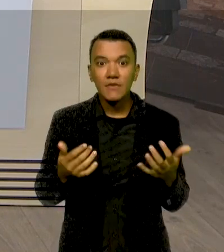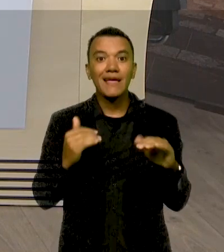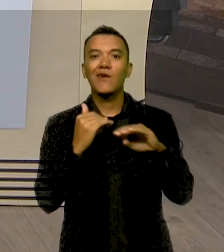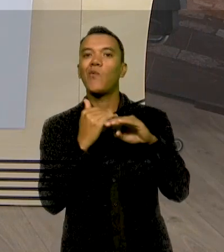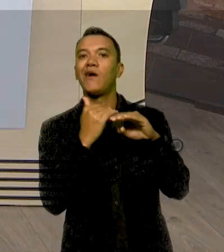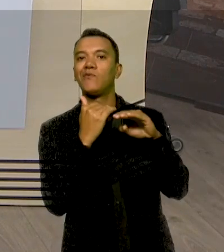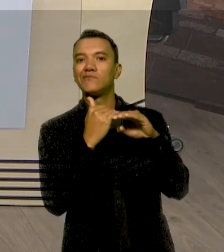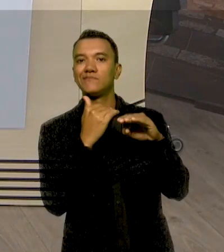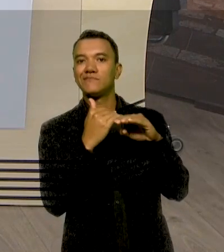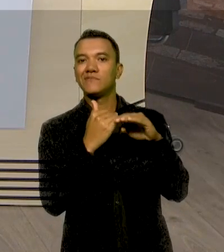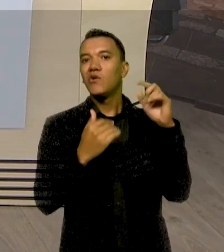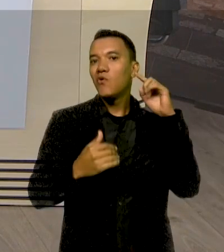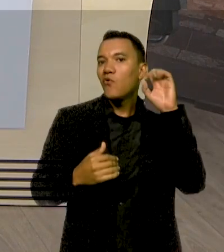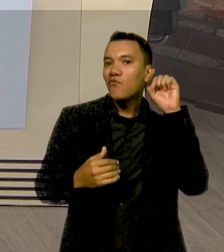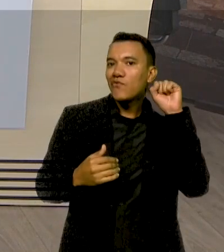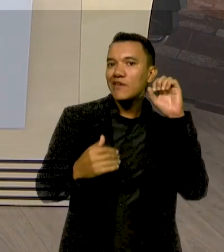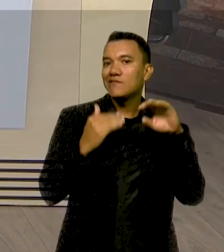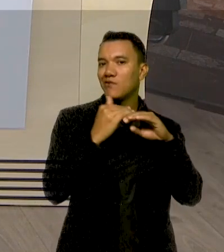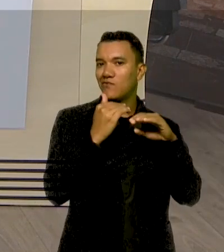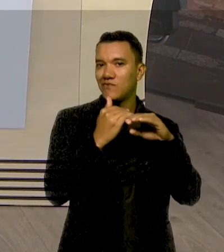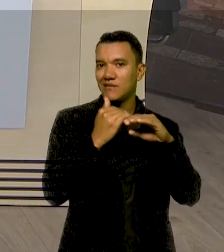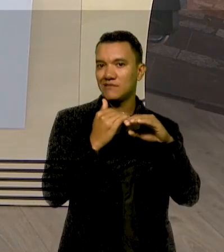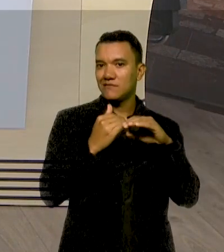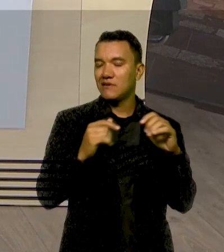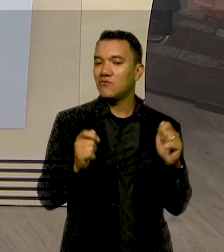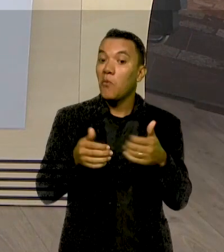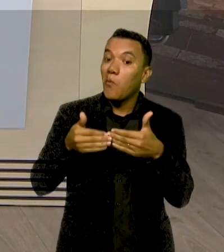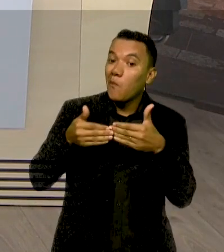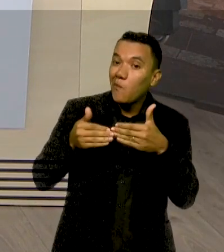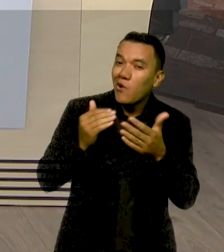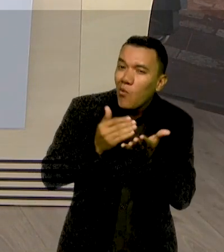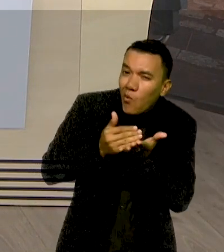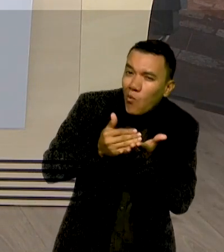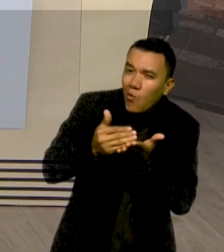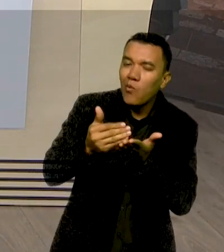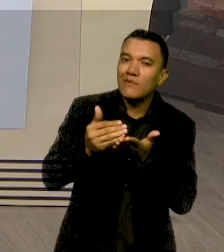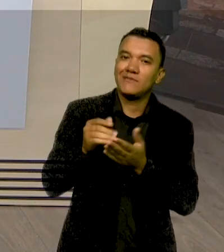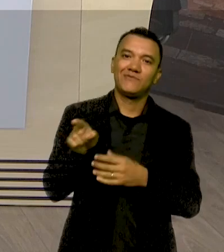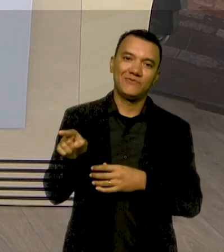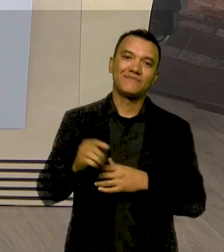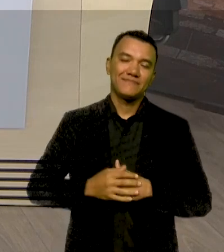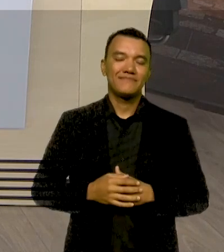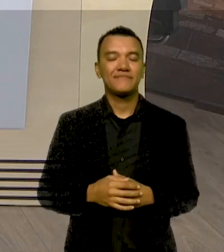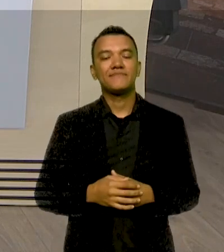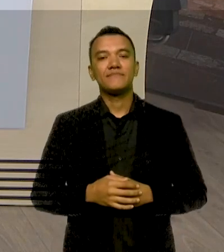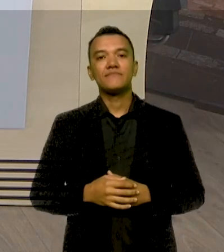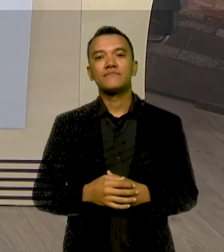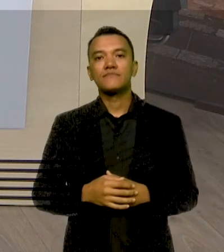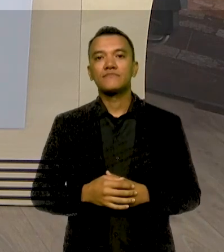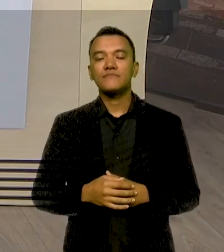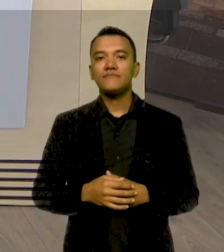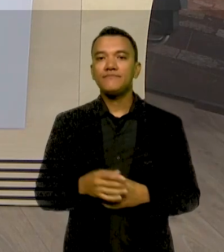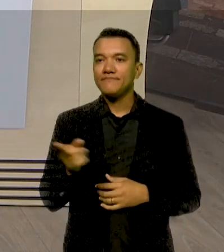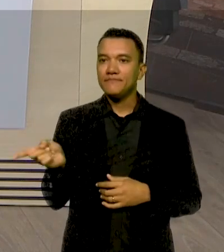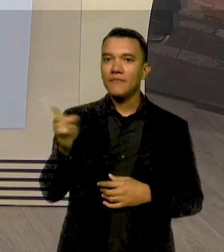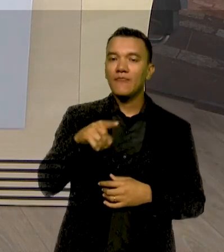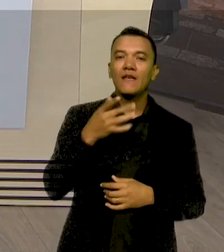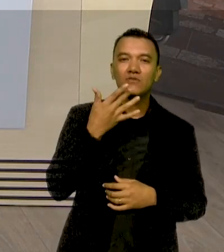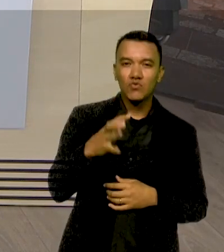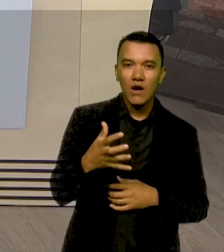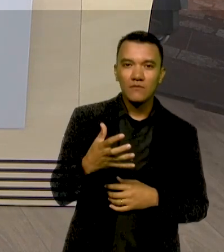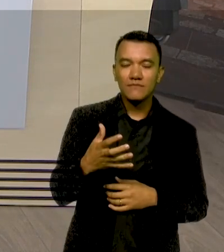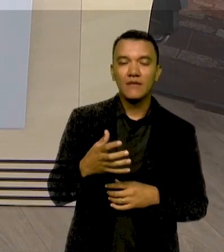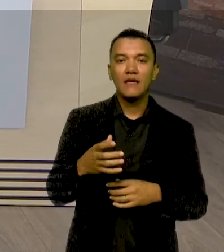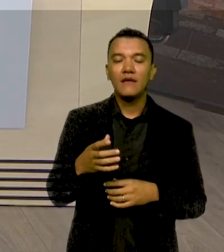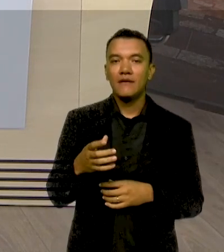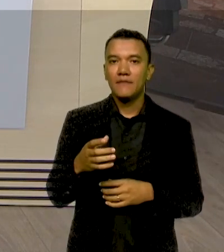equalitária, né, em relação às pessoas ouvintes. Certo. E aí, João, eu quero passar para um outro ponto